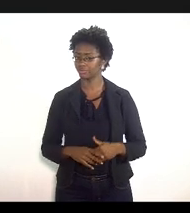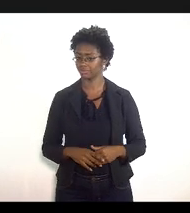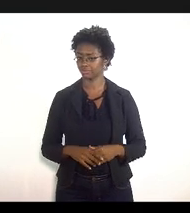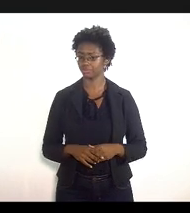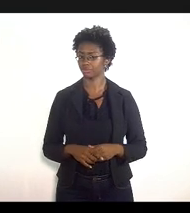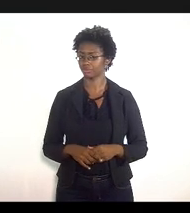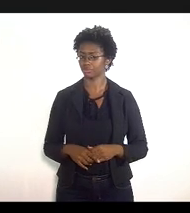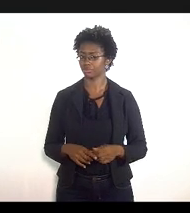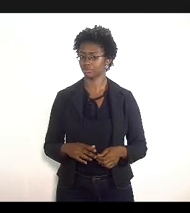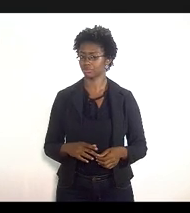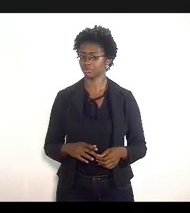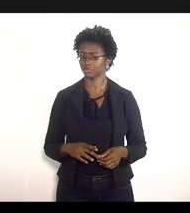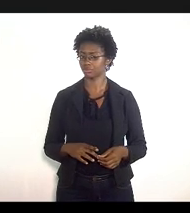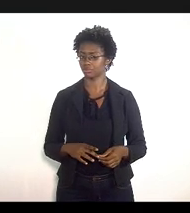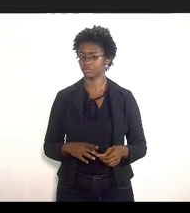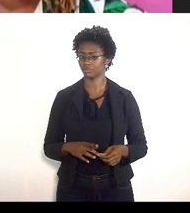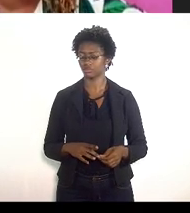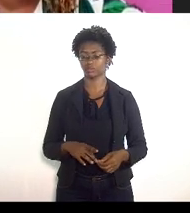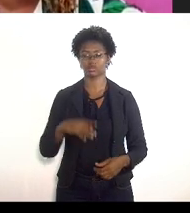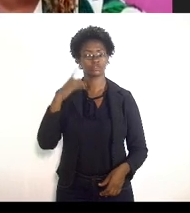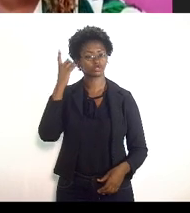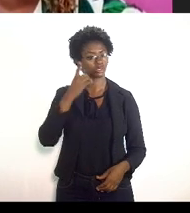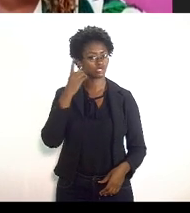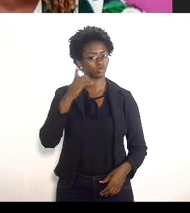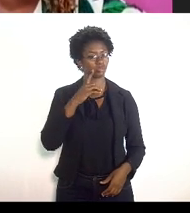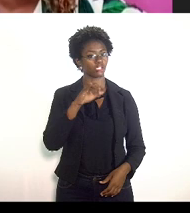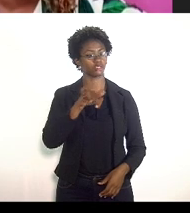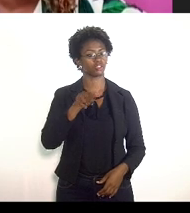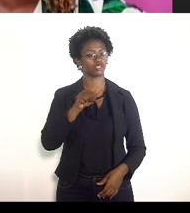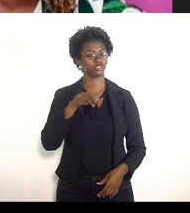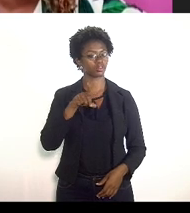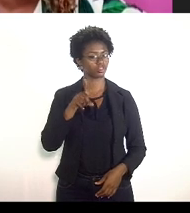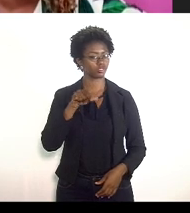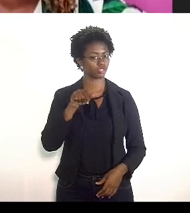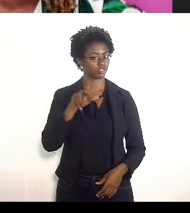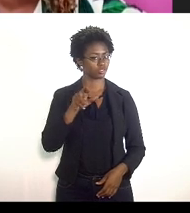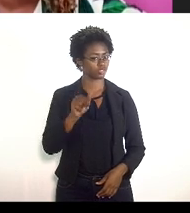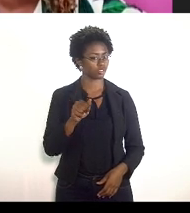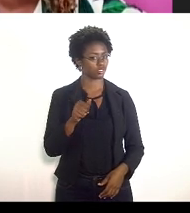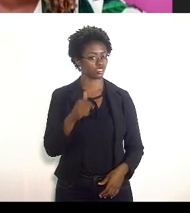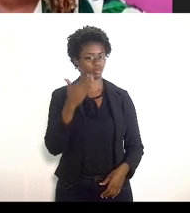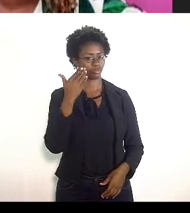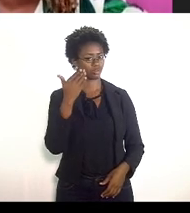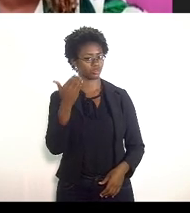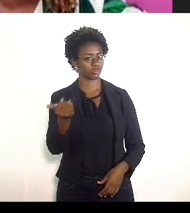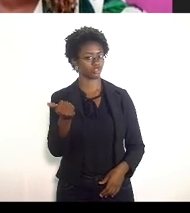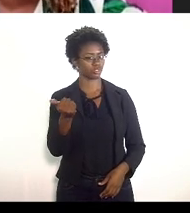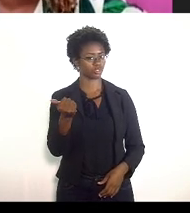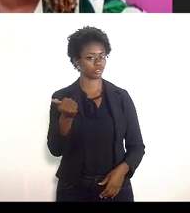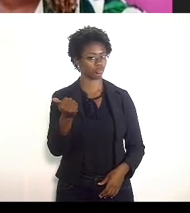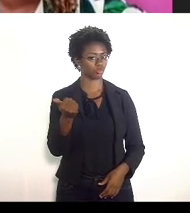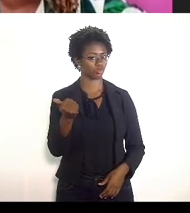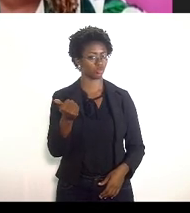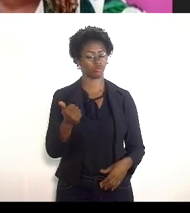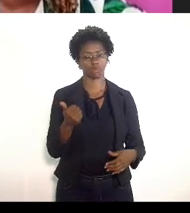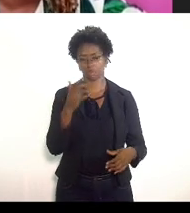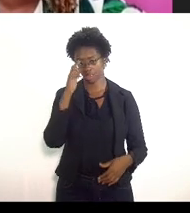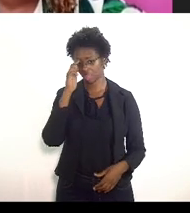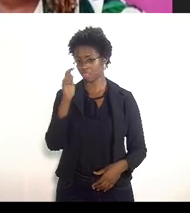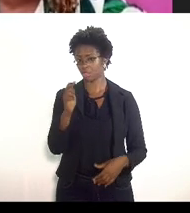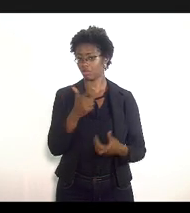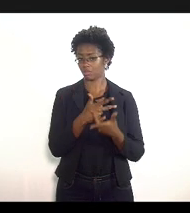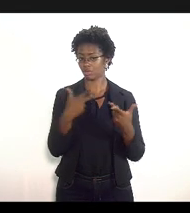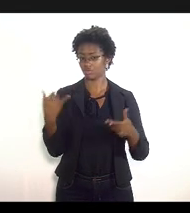deputada federal... Jandira Fregali, ela nos chamou a atenção para uma coisa importante, é